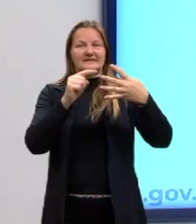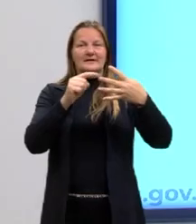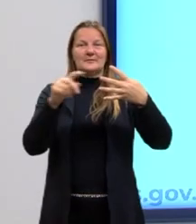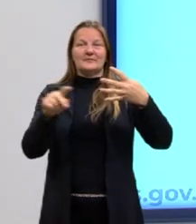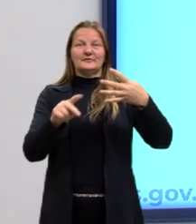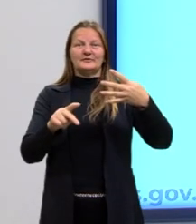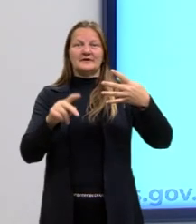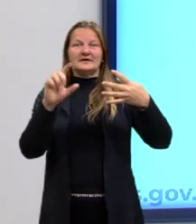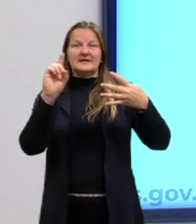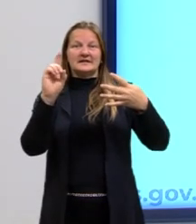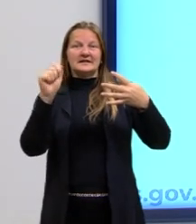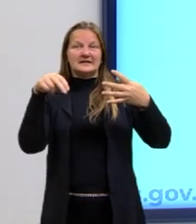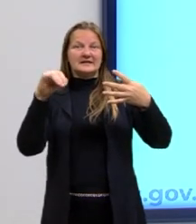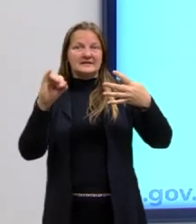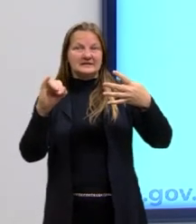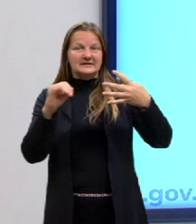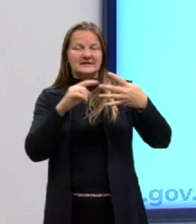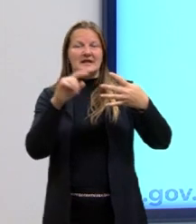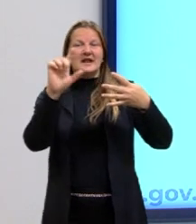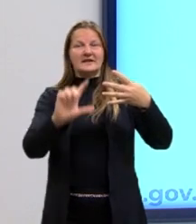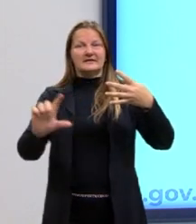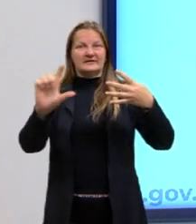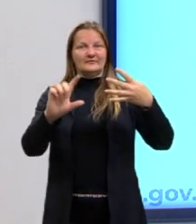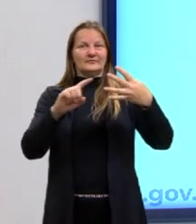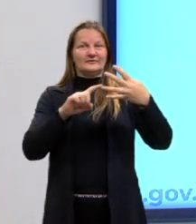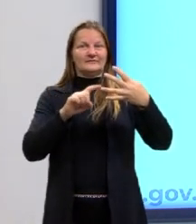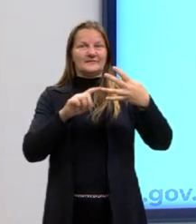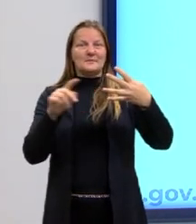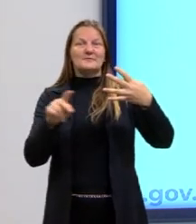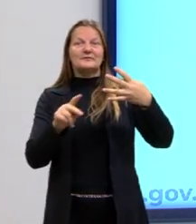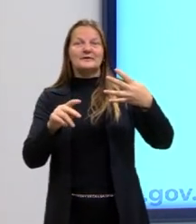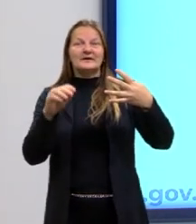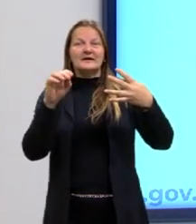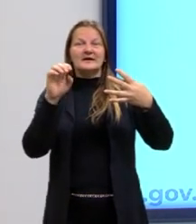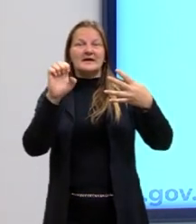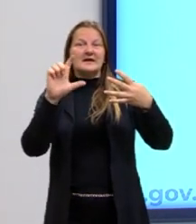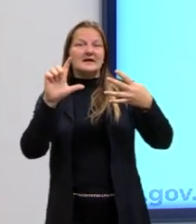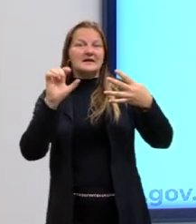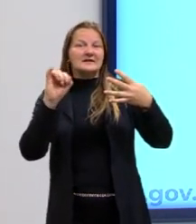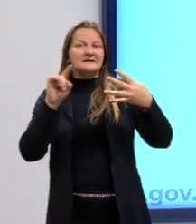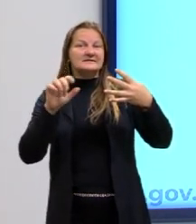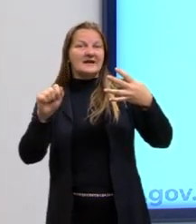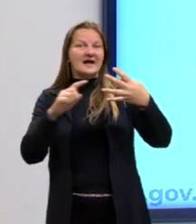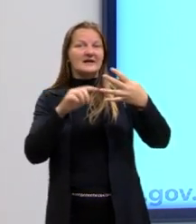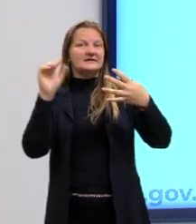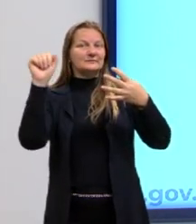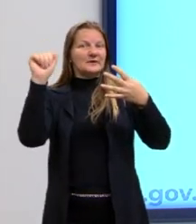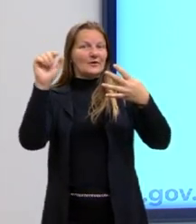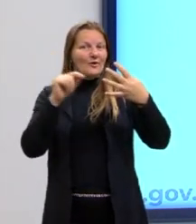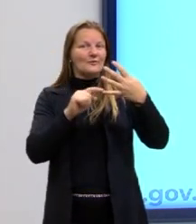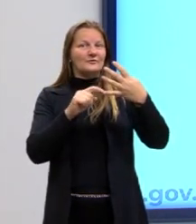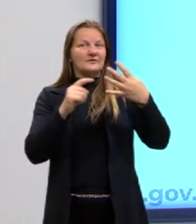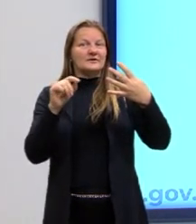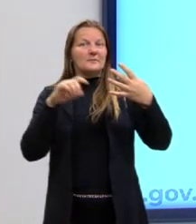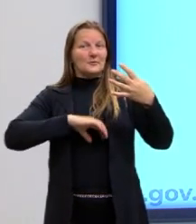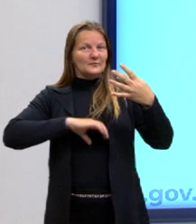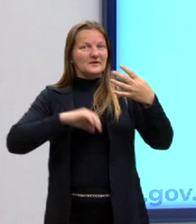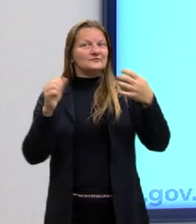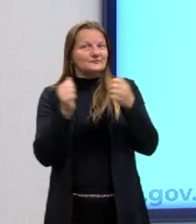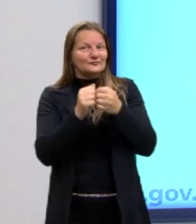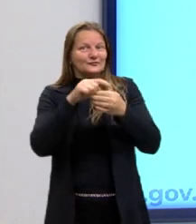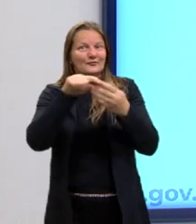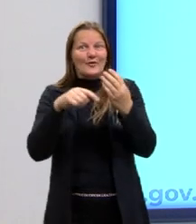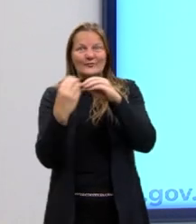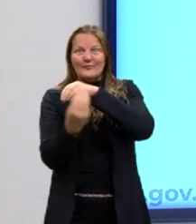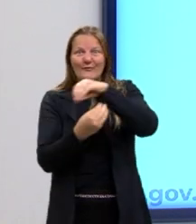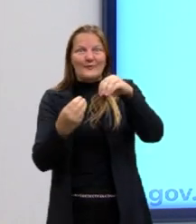a prof. Dani de literatura, a prof. Elisá de espanhol, e comigo aí da língua portuguesa,